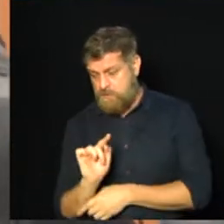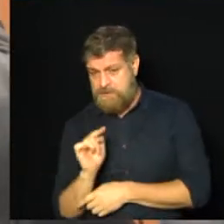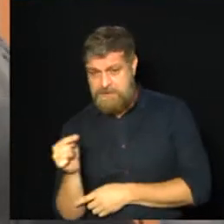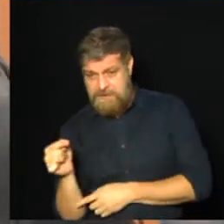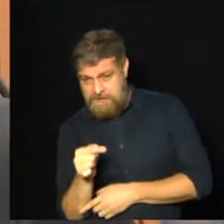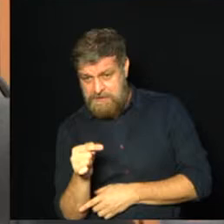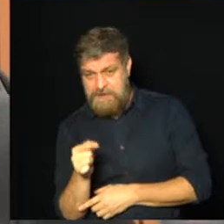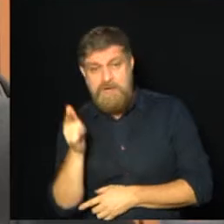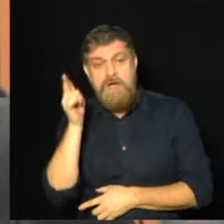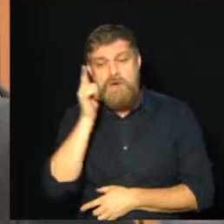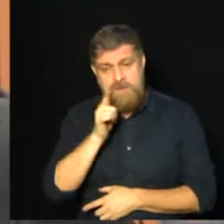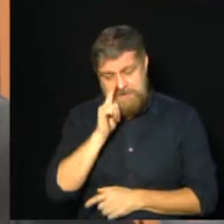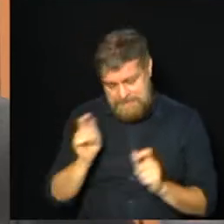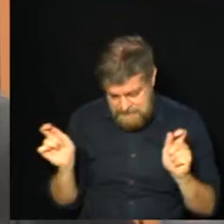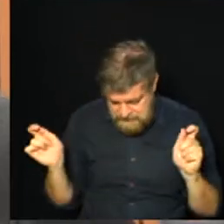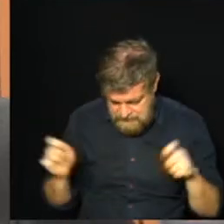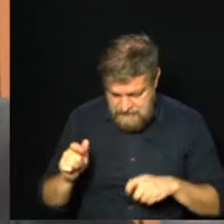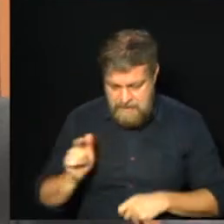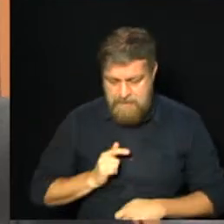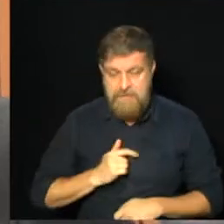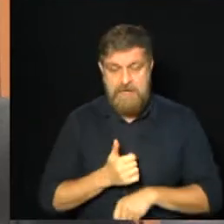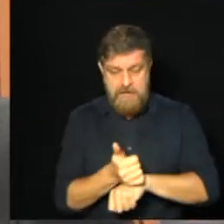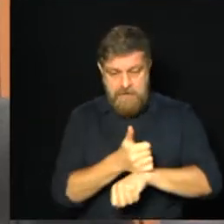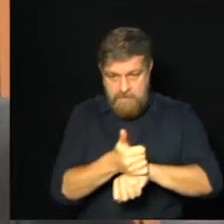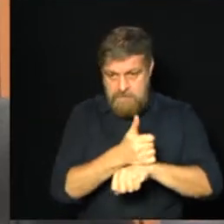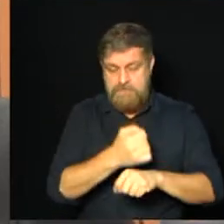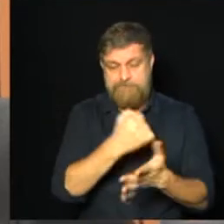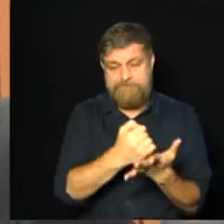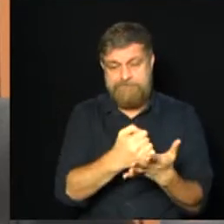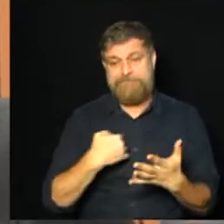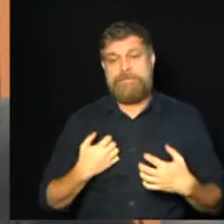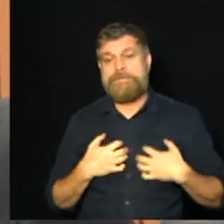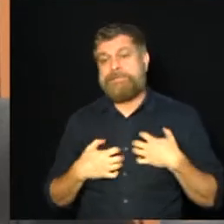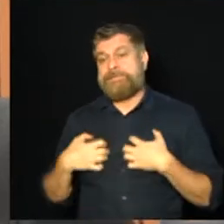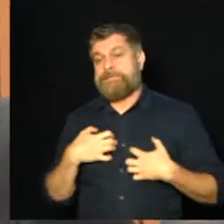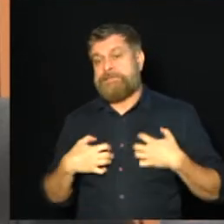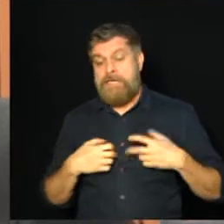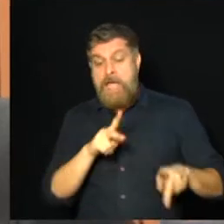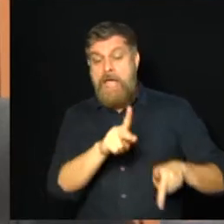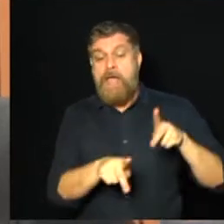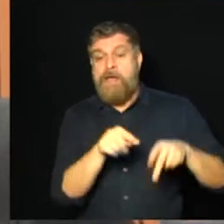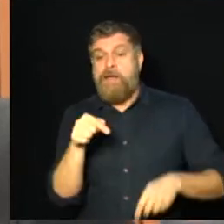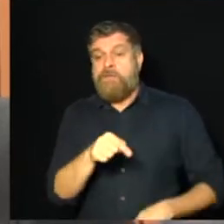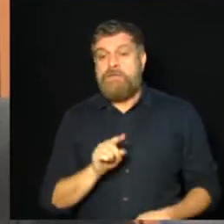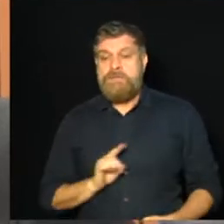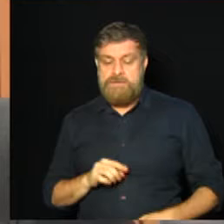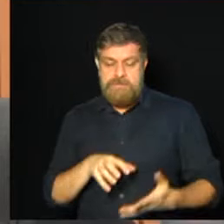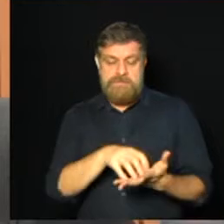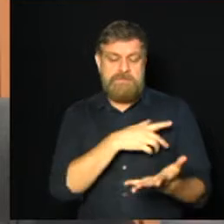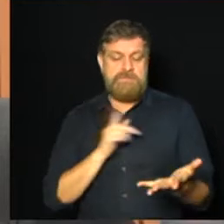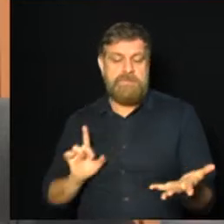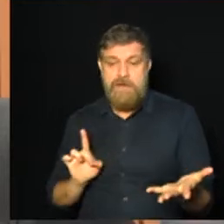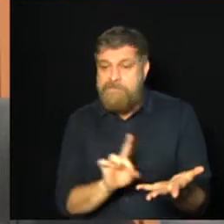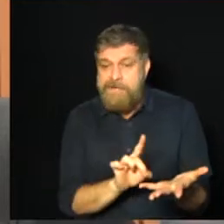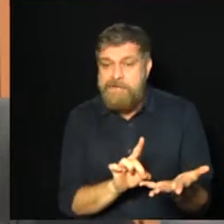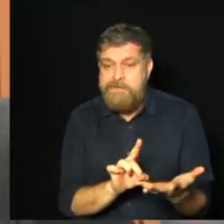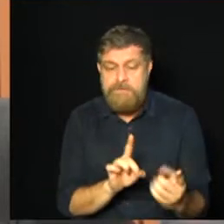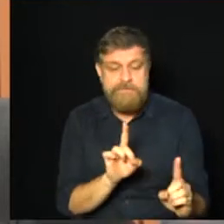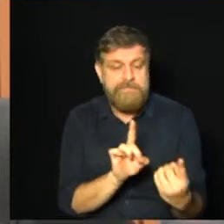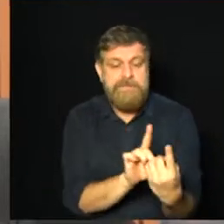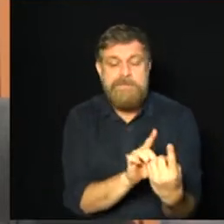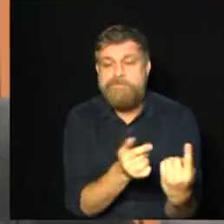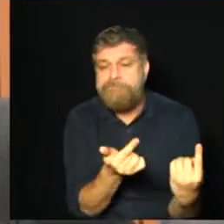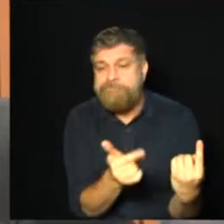vai conseguir preencher o quadro, que é o que mais nos angustia hoje, é deixar a população em desassistência ou com tempo extremamente prolongado